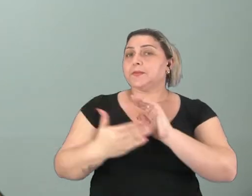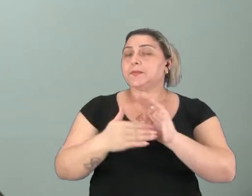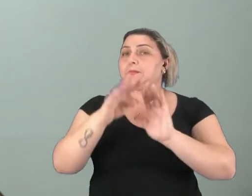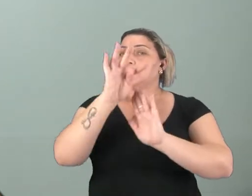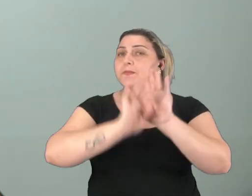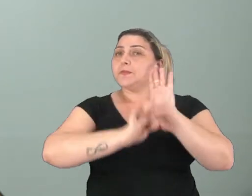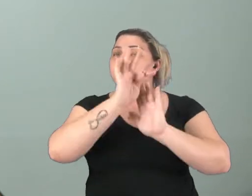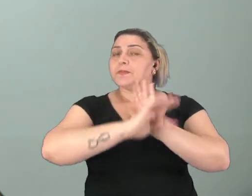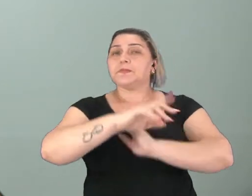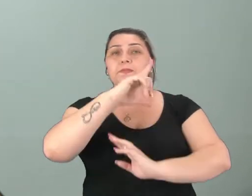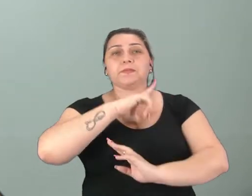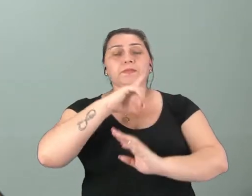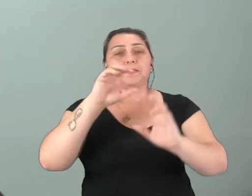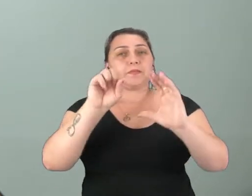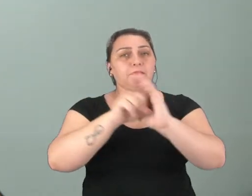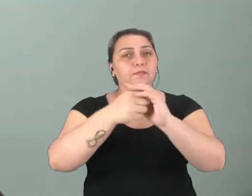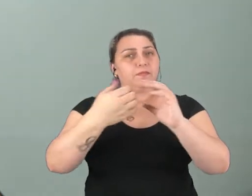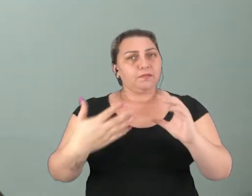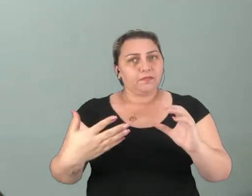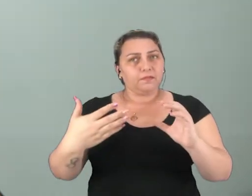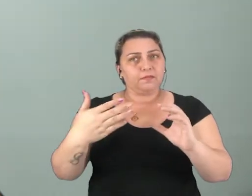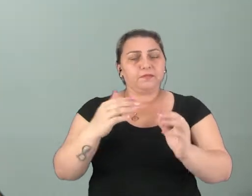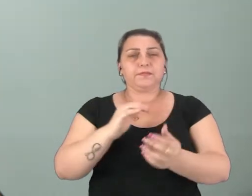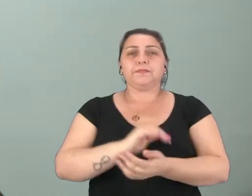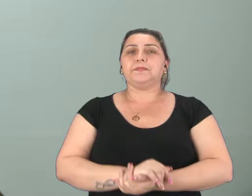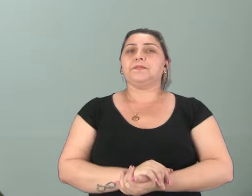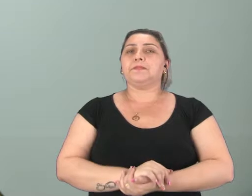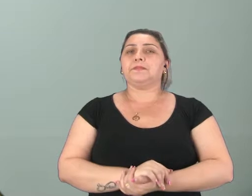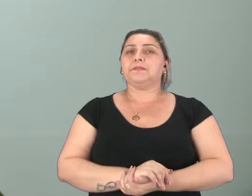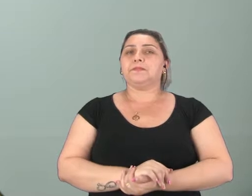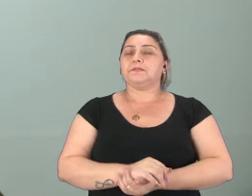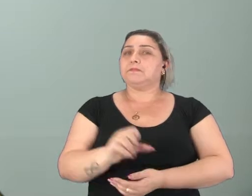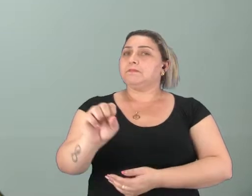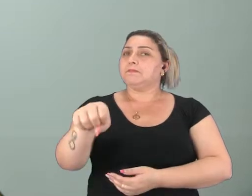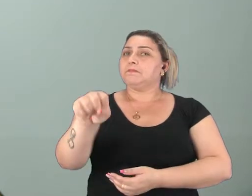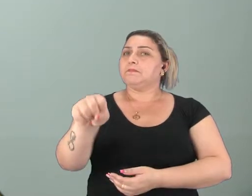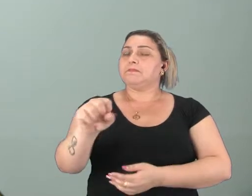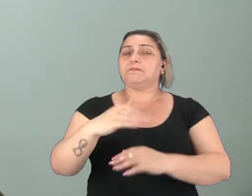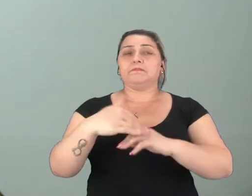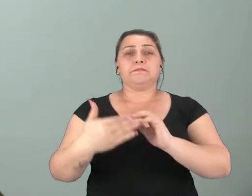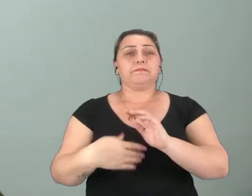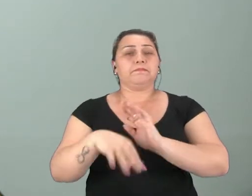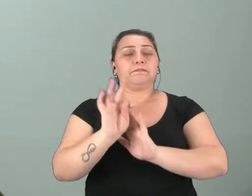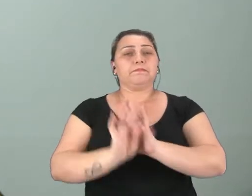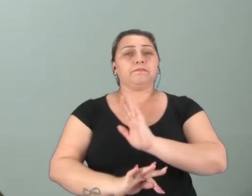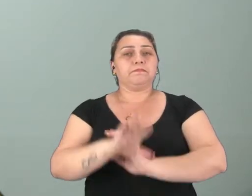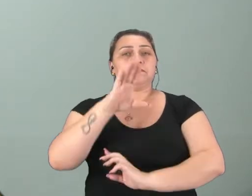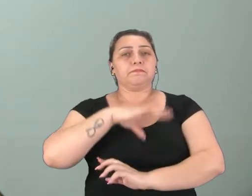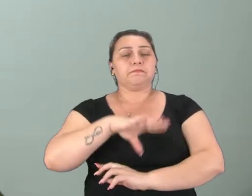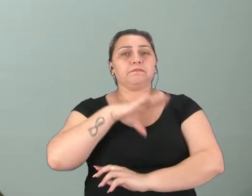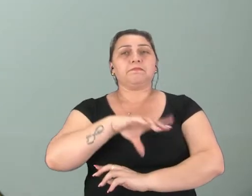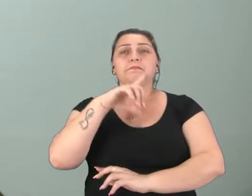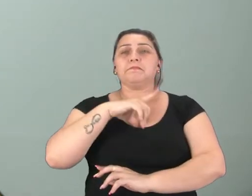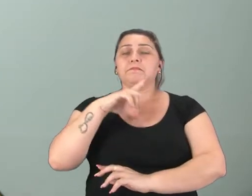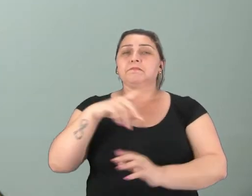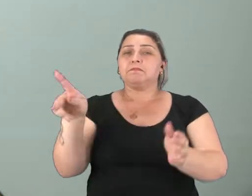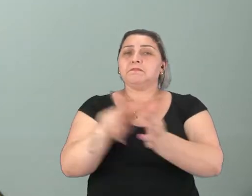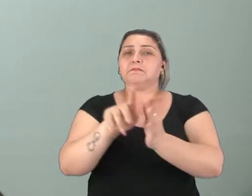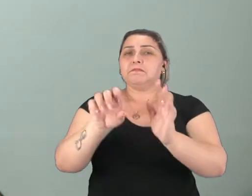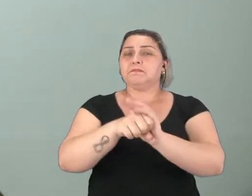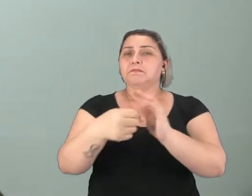os textos possuem características? Sim, todos os textos da língua portuguesa possuem